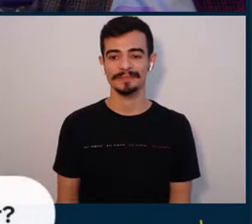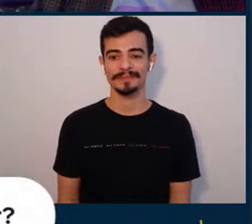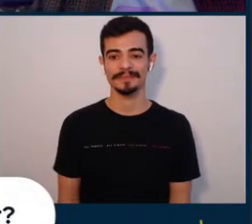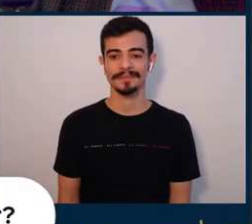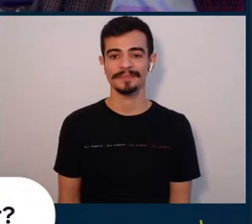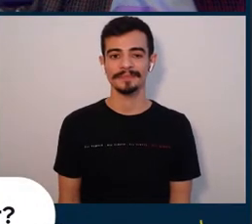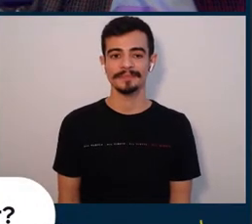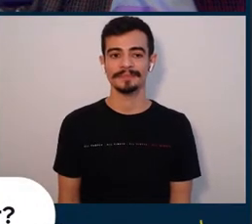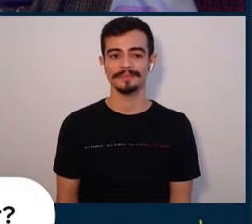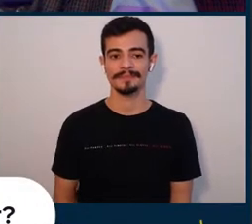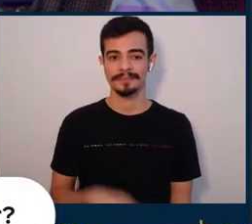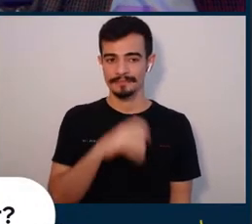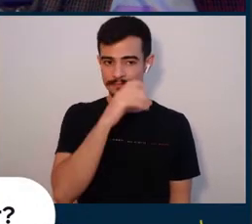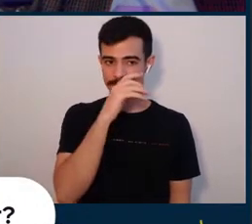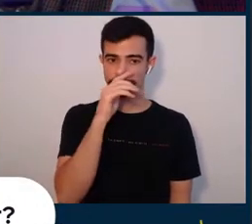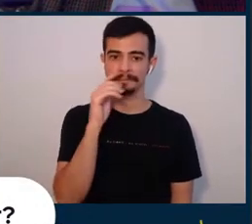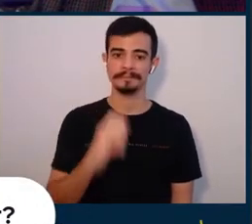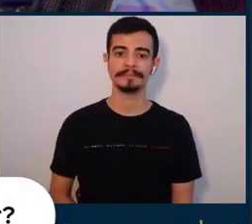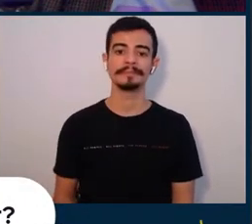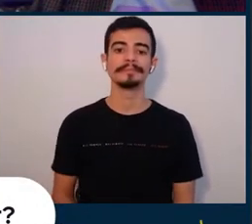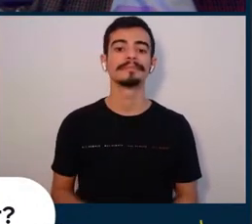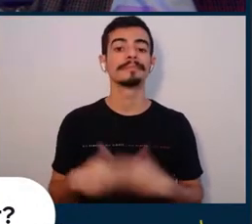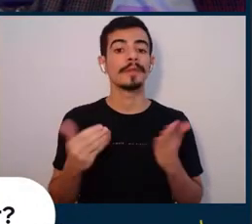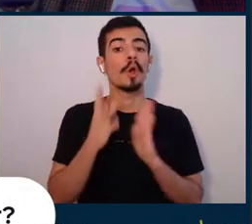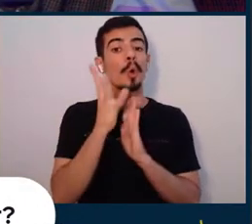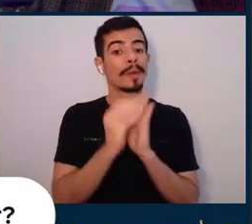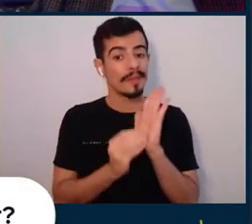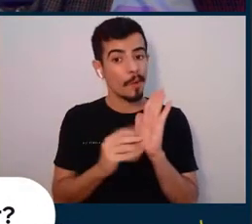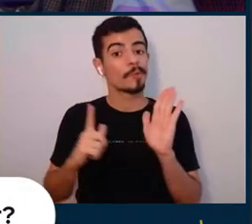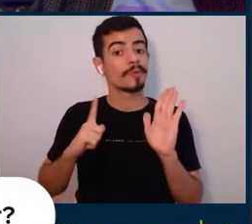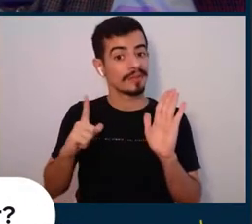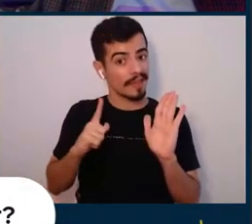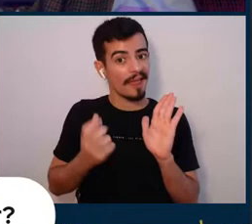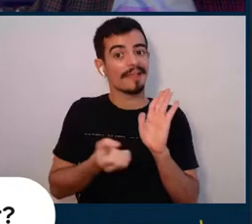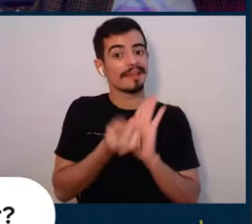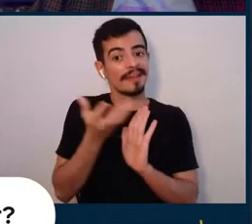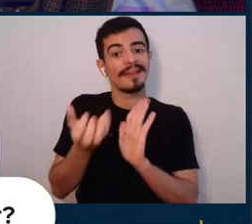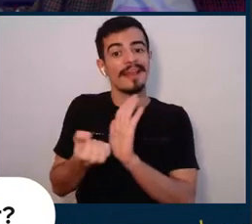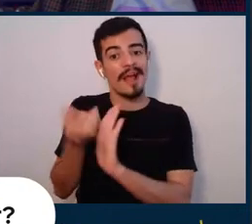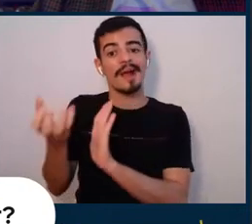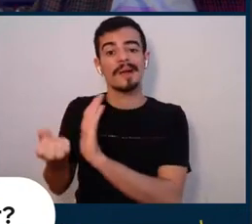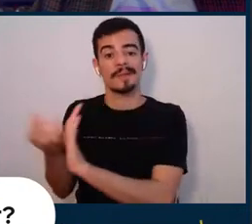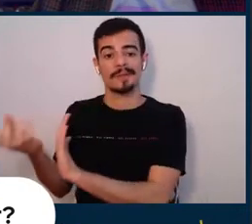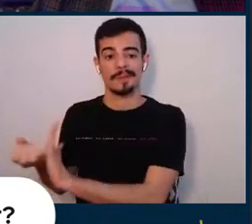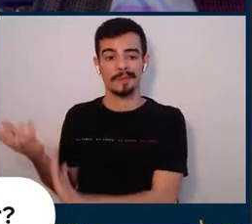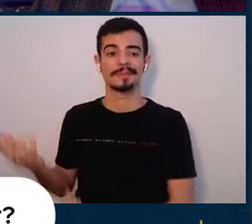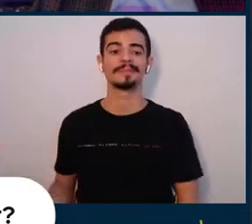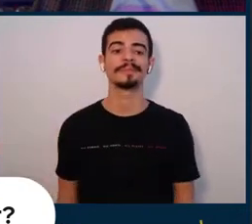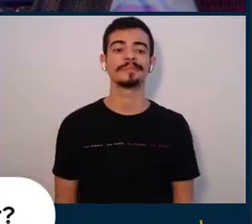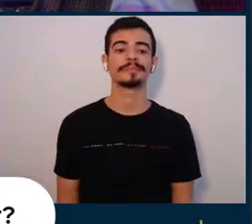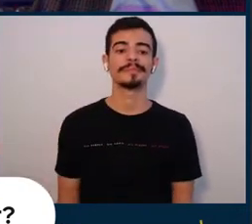Então, conteúdo estamos criando, hein, Paula? Tem bastante conteúdo bom.